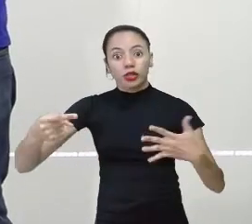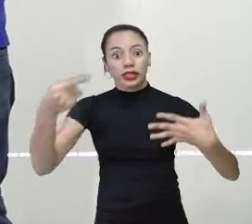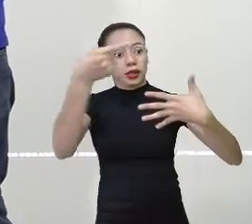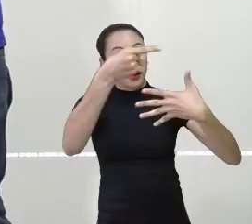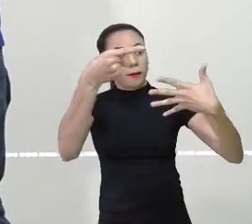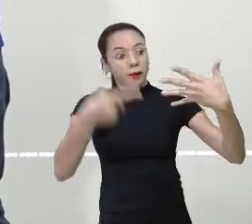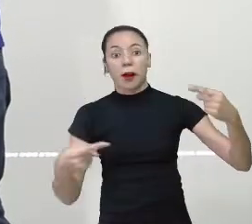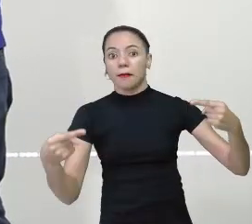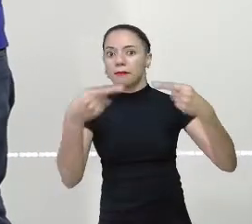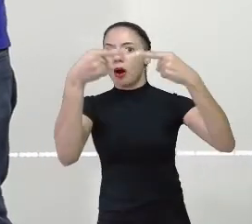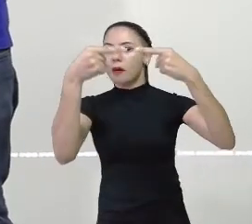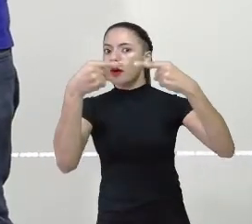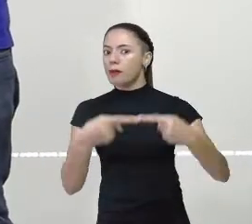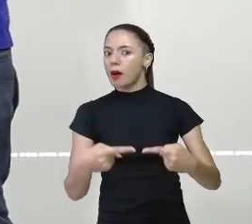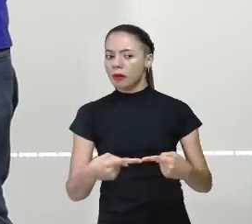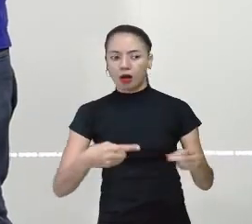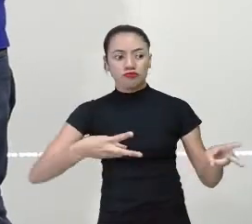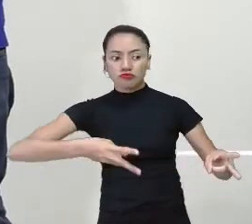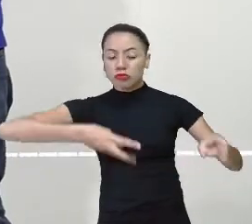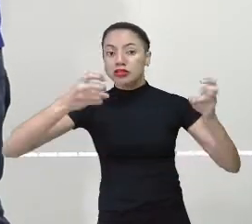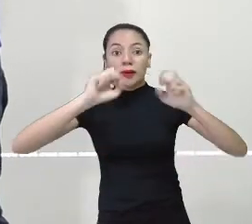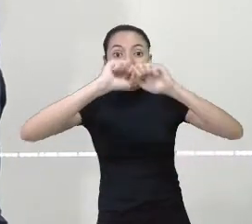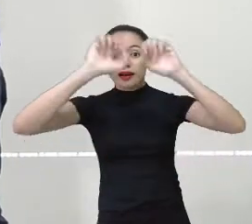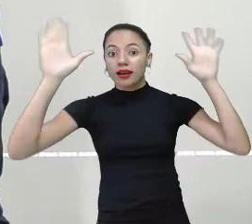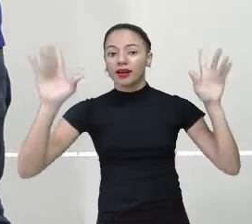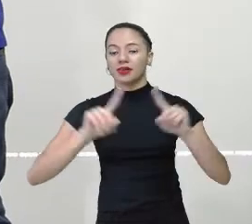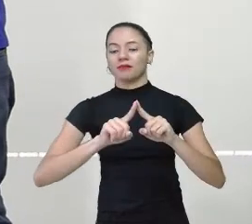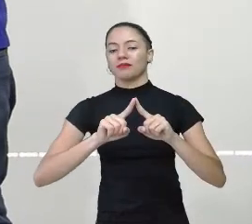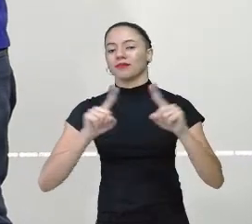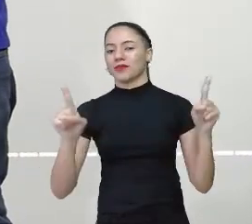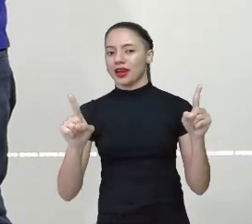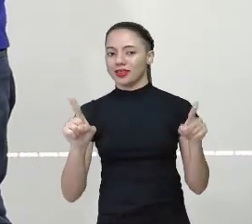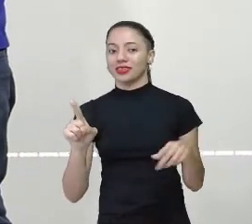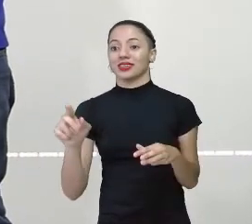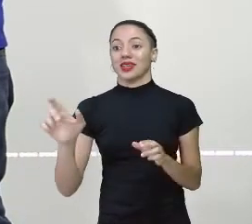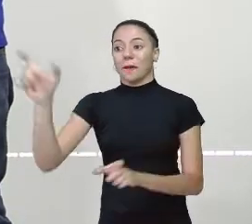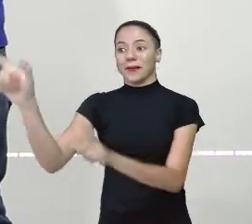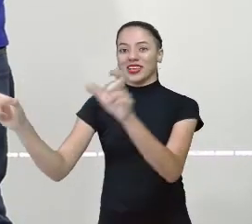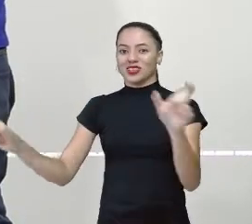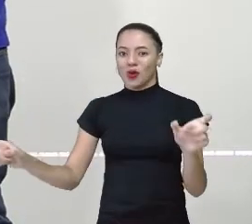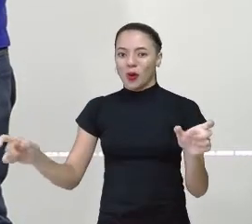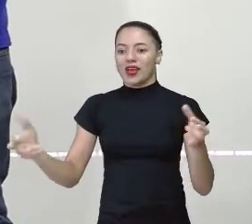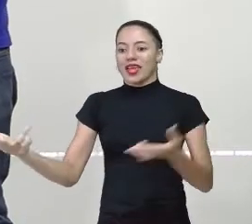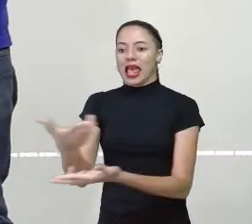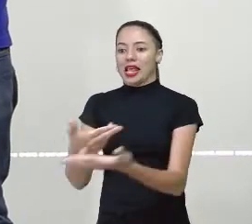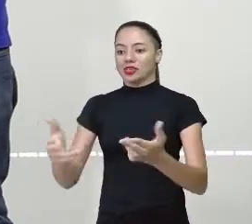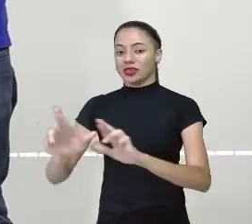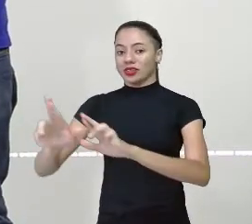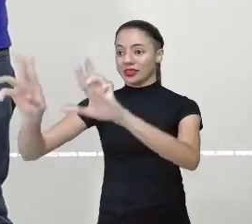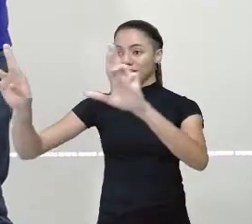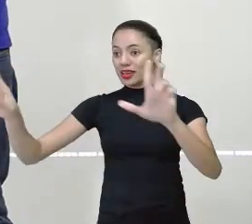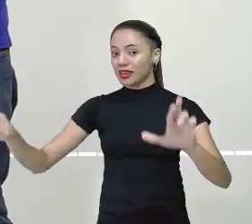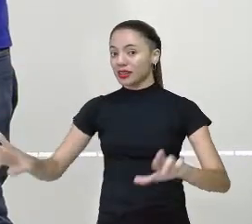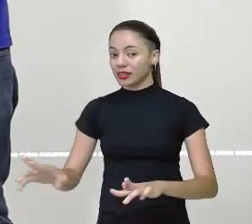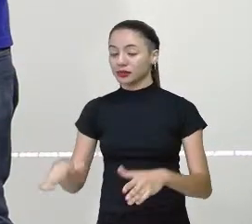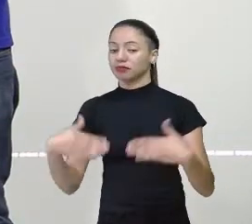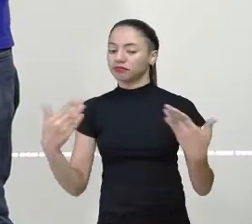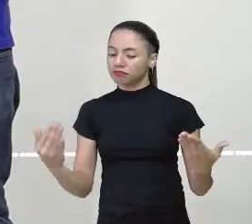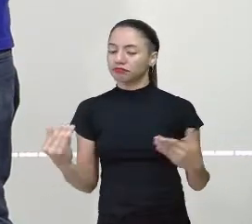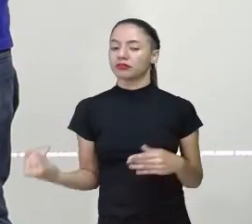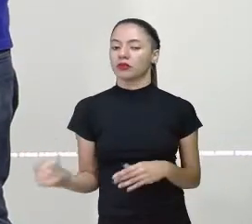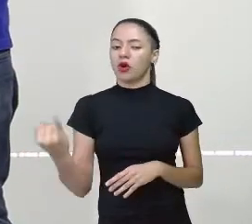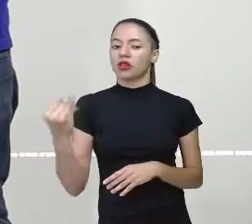bem visível. Mas infelizmente, né, a gente está tratando com pessoas e relações, então é importante